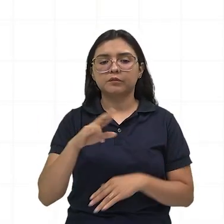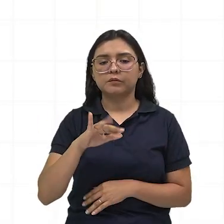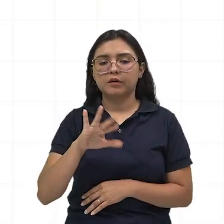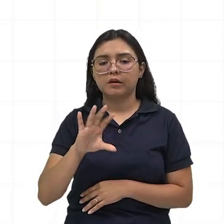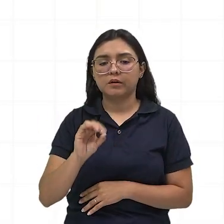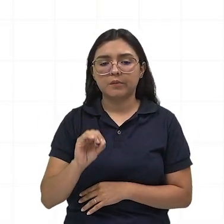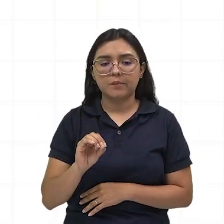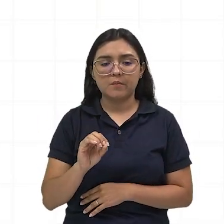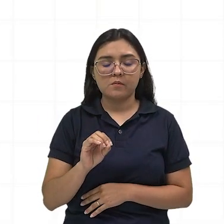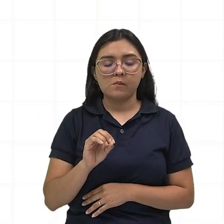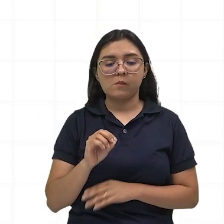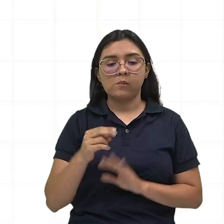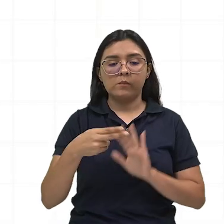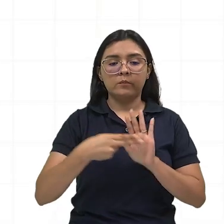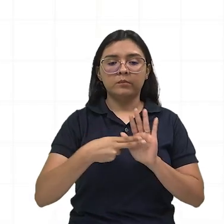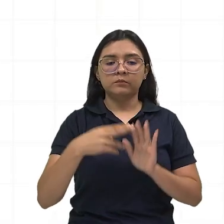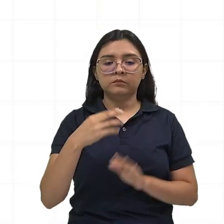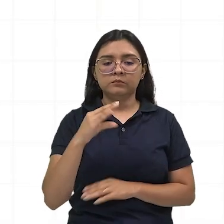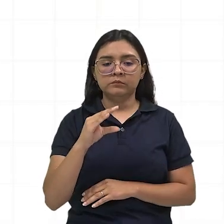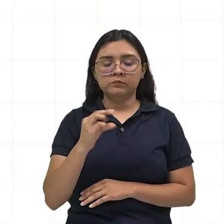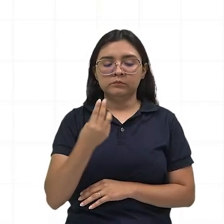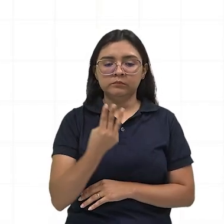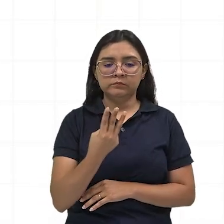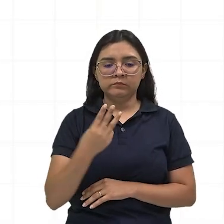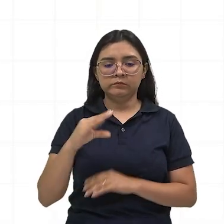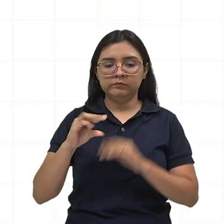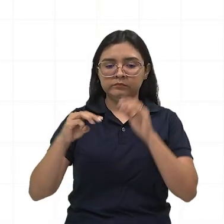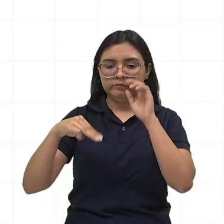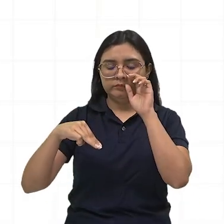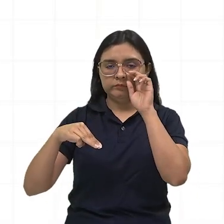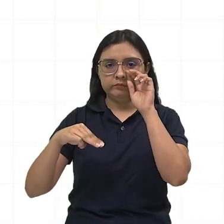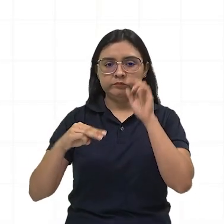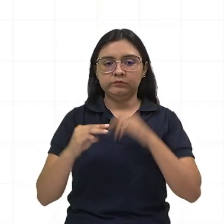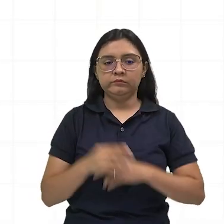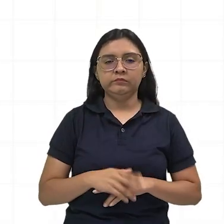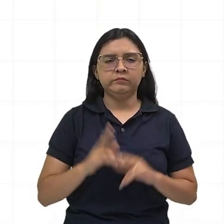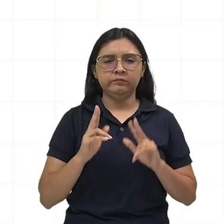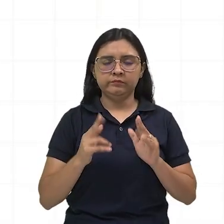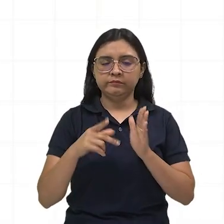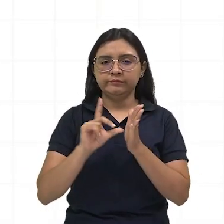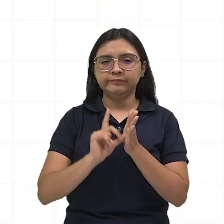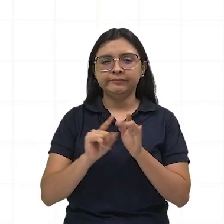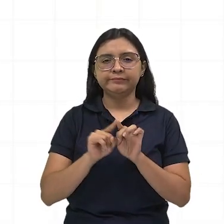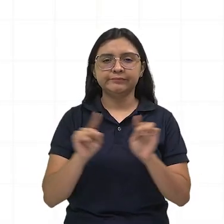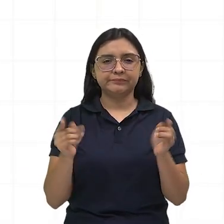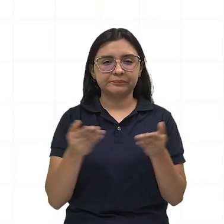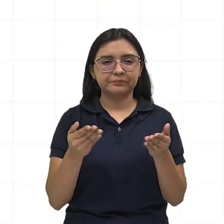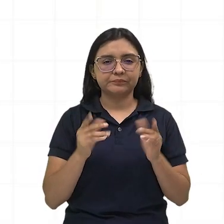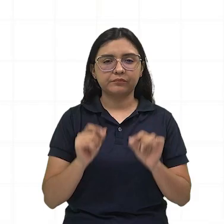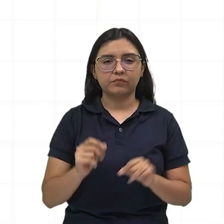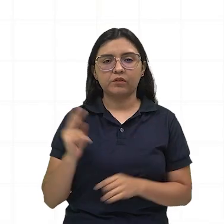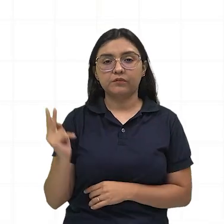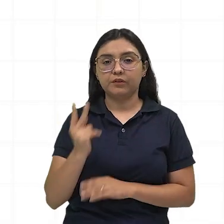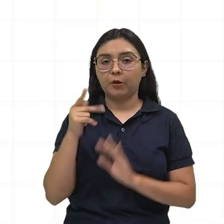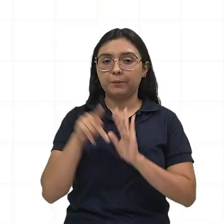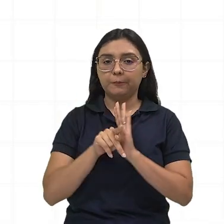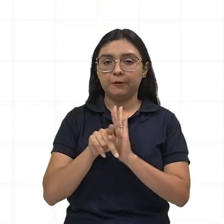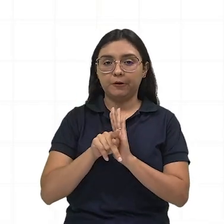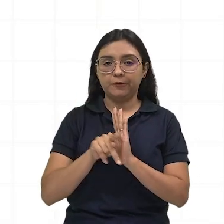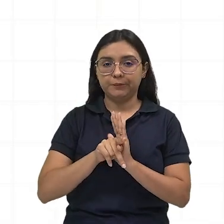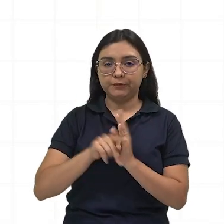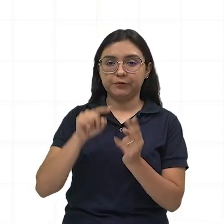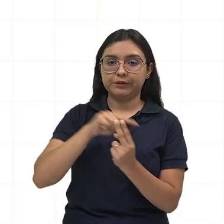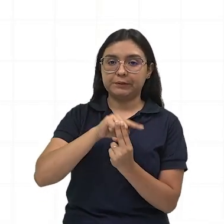dado foi 3 centímetros. Certo? É o mesmo problema, só que agora o valor de